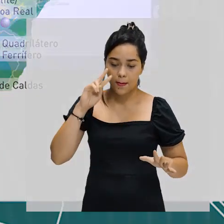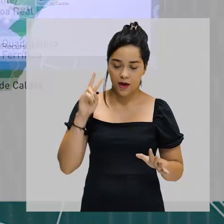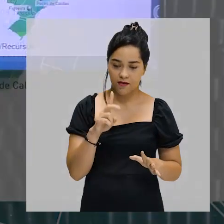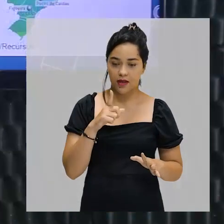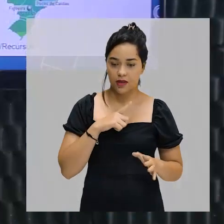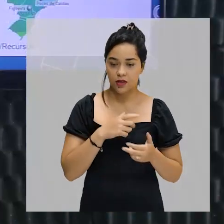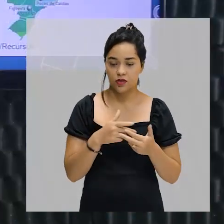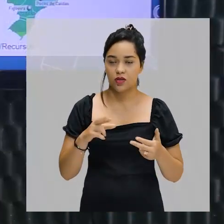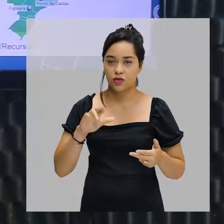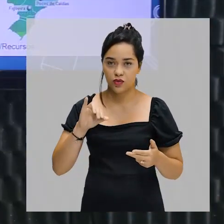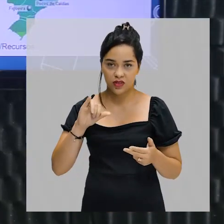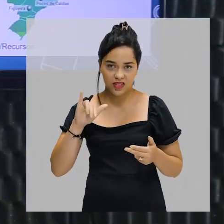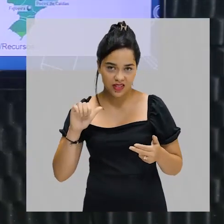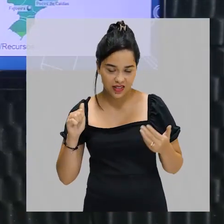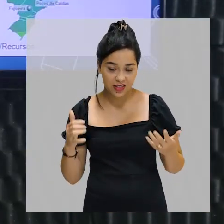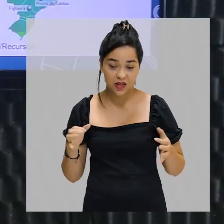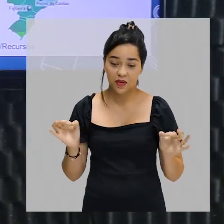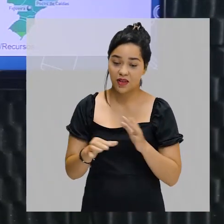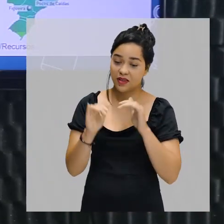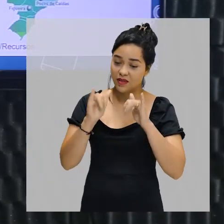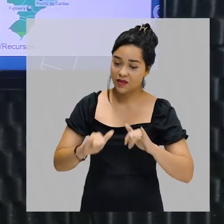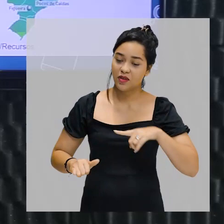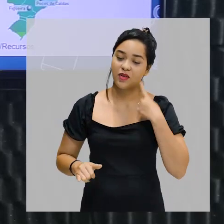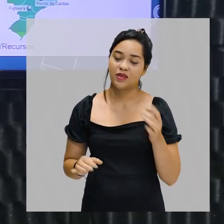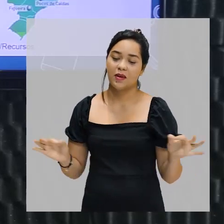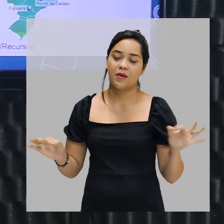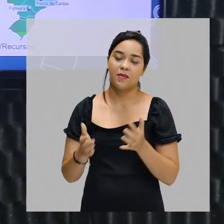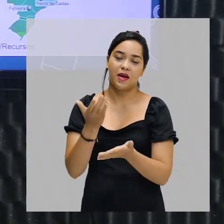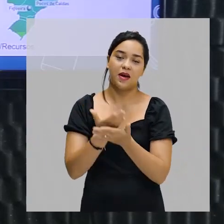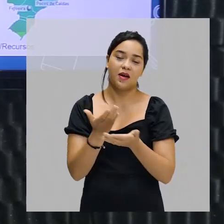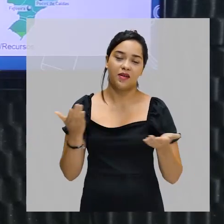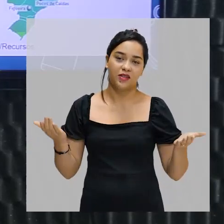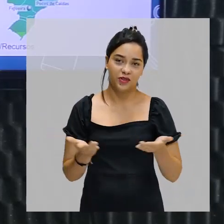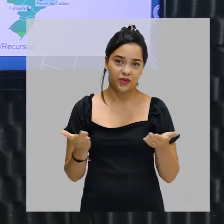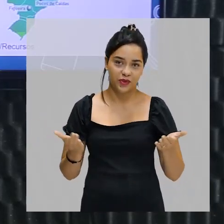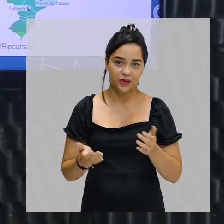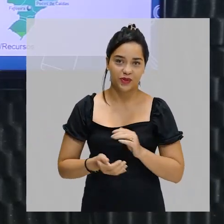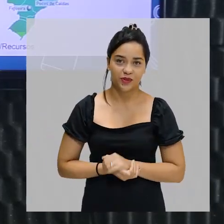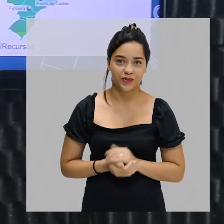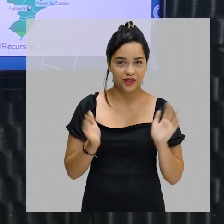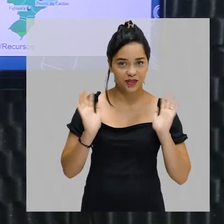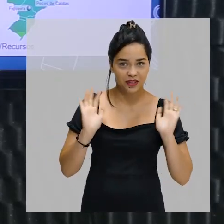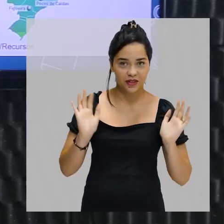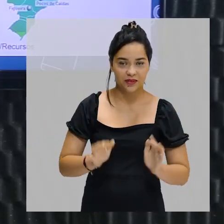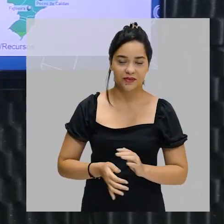nós temos as nossas usinas. Com essa informação nós finalizamos a aula de hoje e até a próxima.